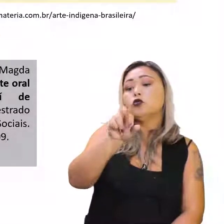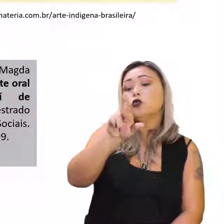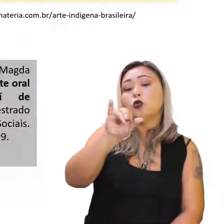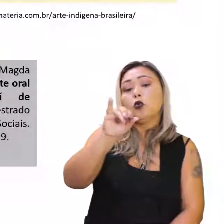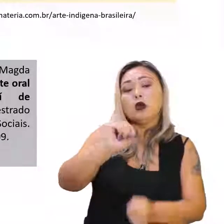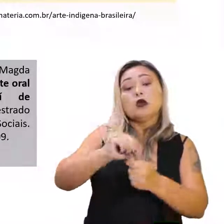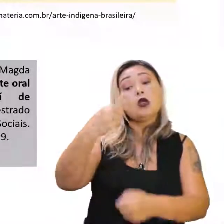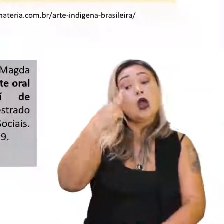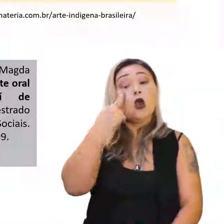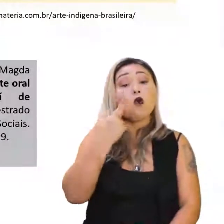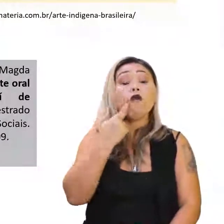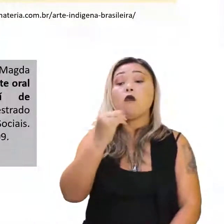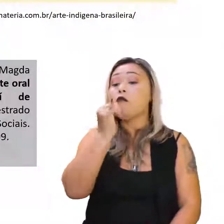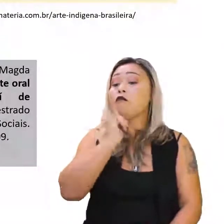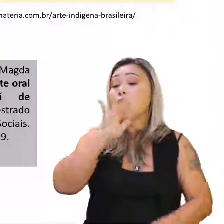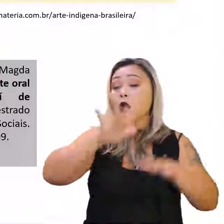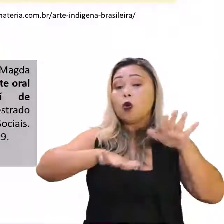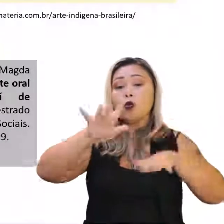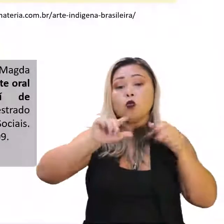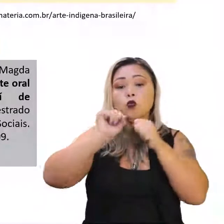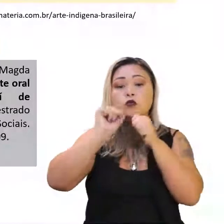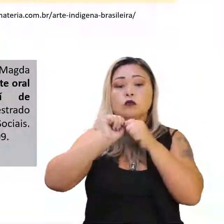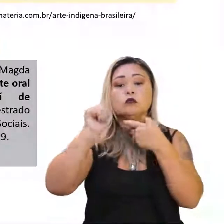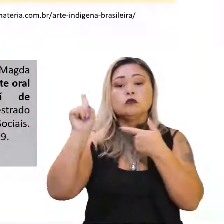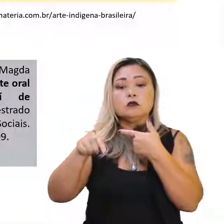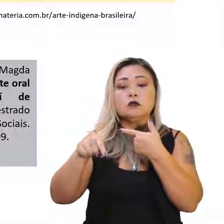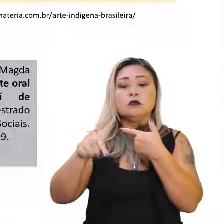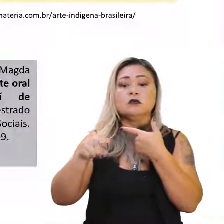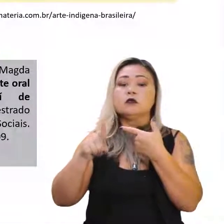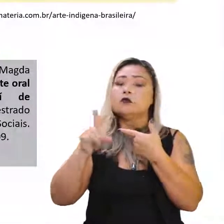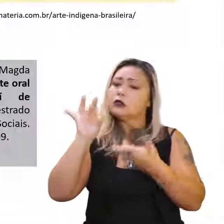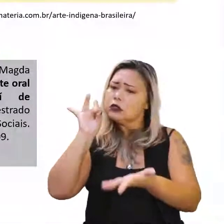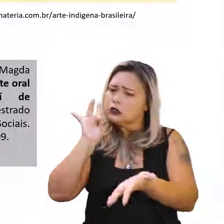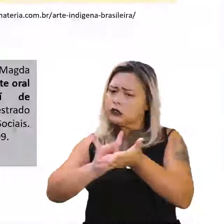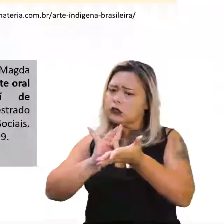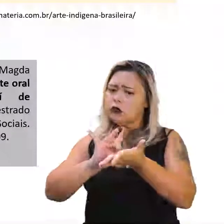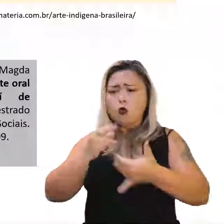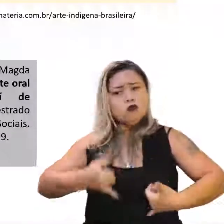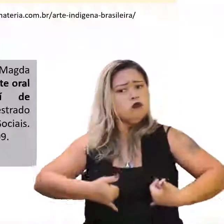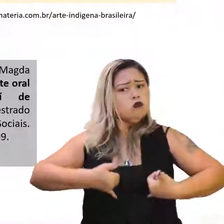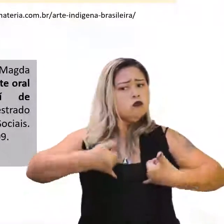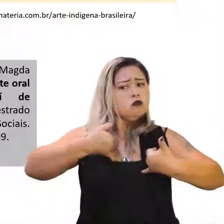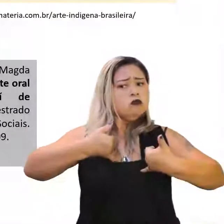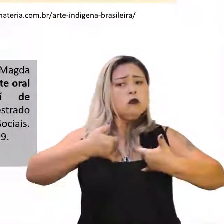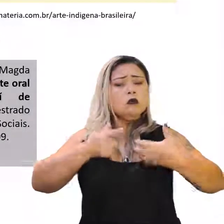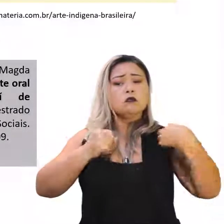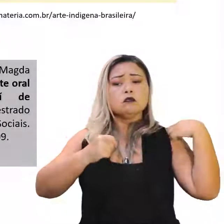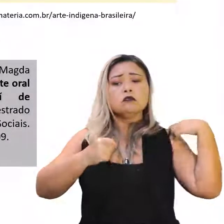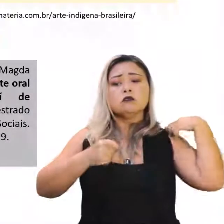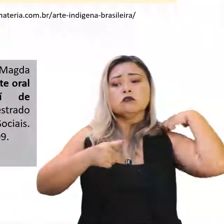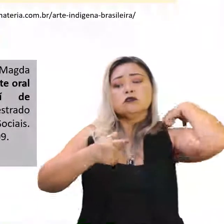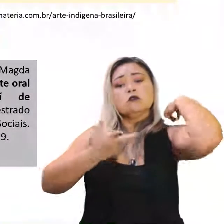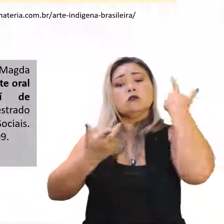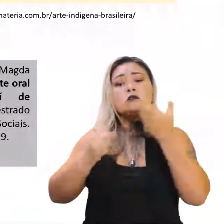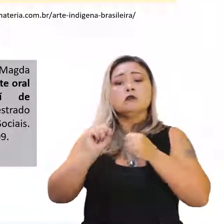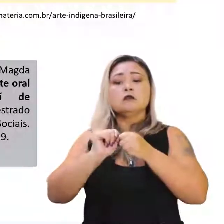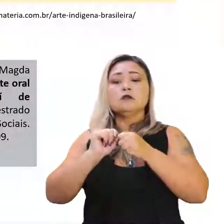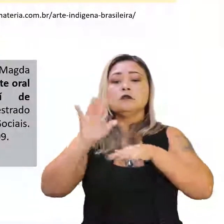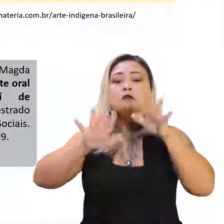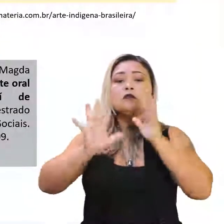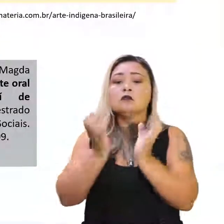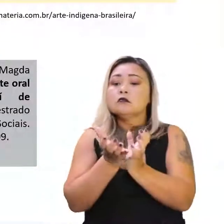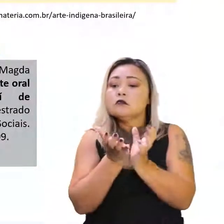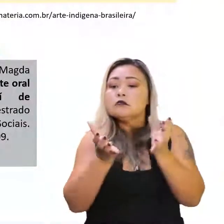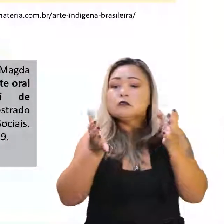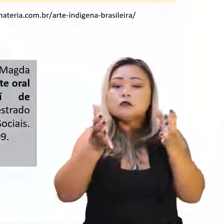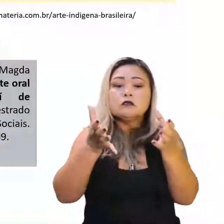né? Que é o orgulho suruí de ser verdadeiro. E aí nós vemos também aí alguns